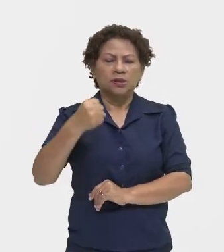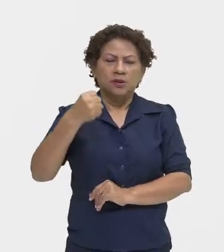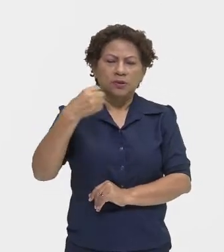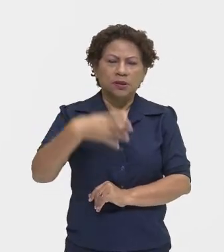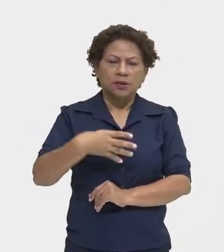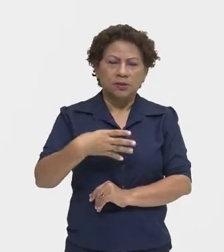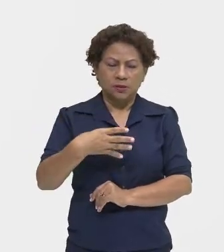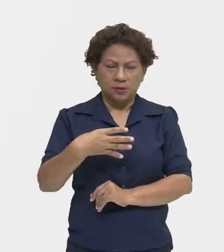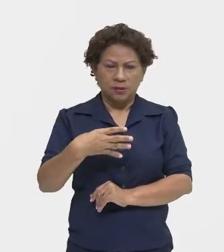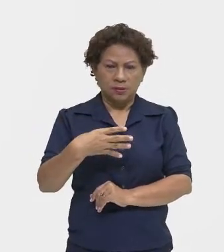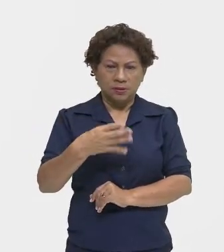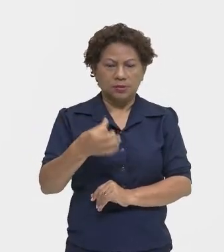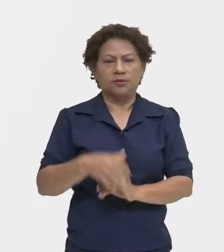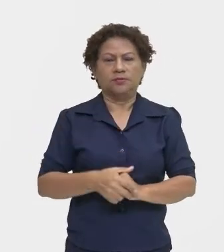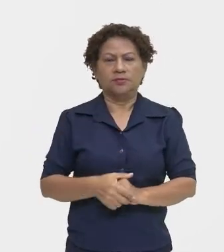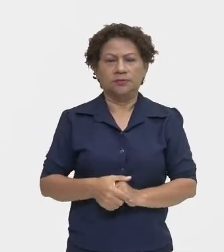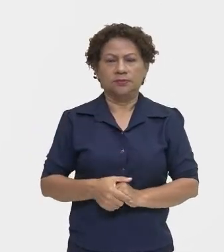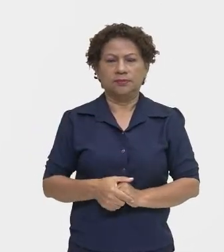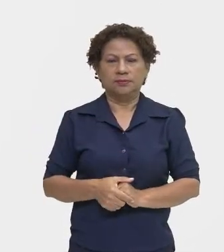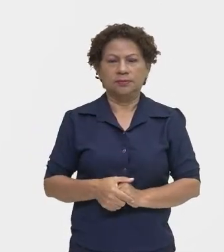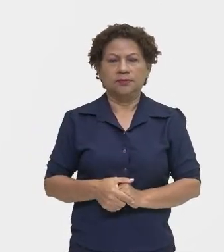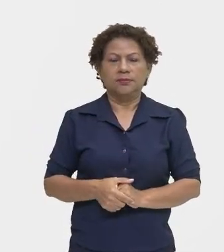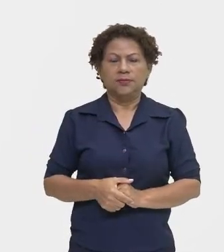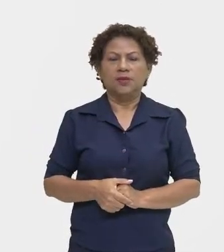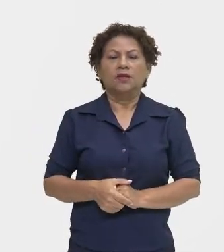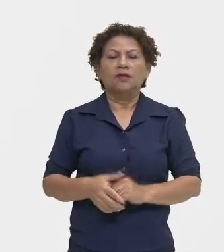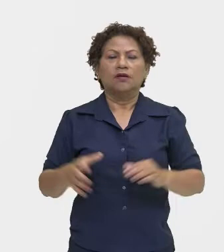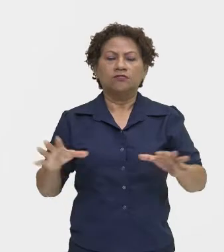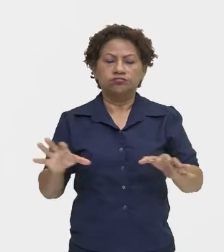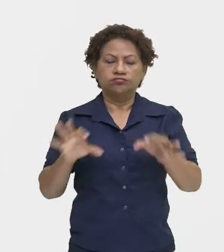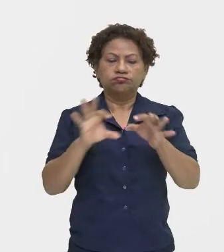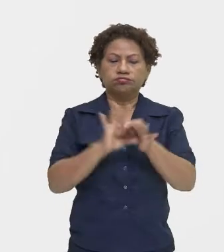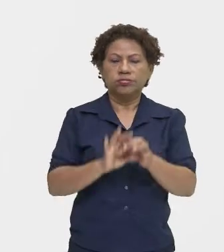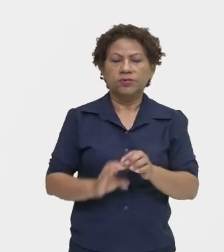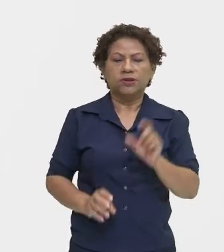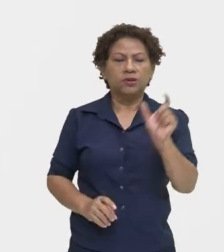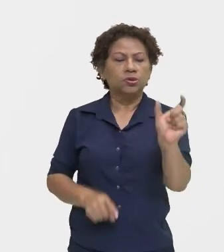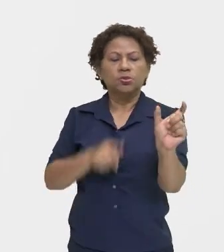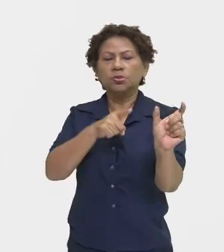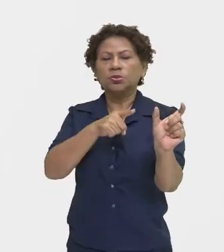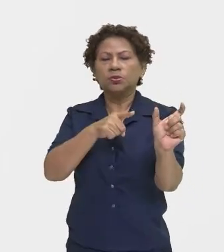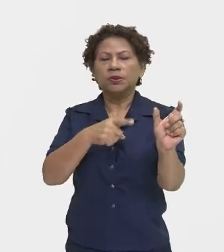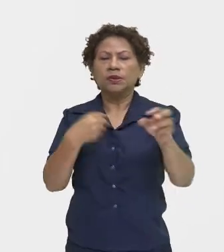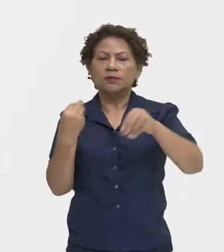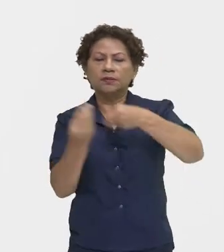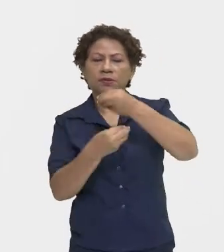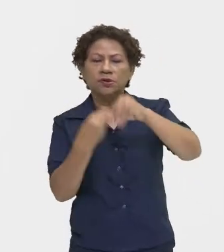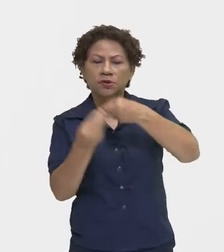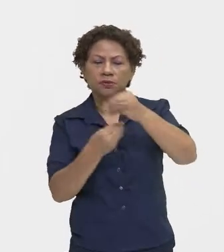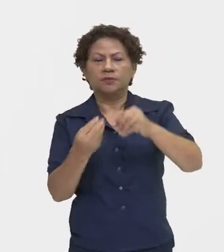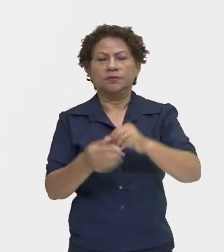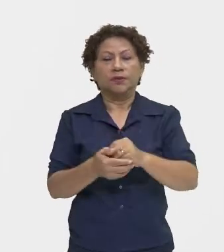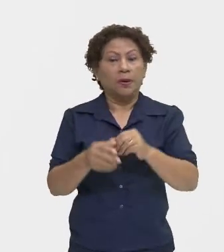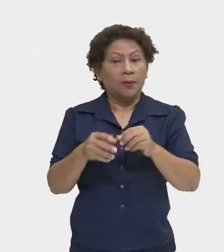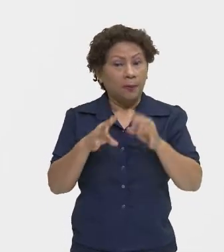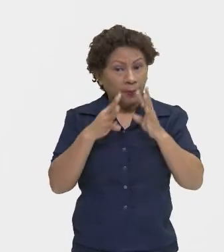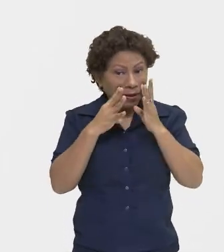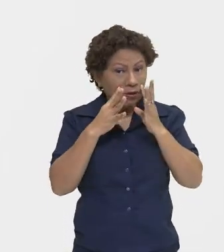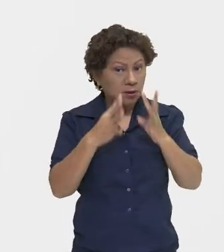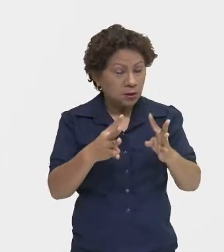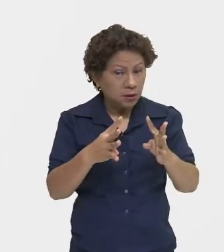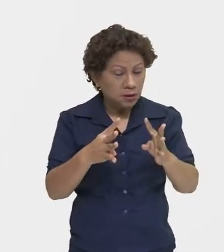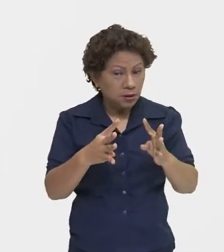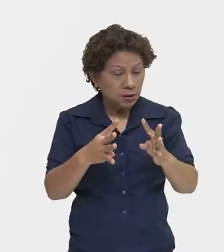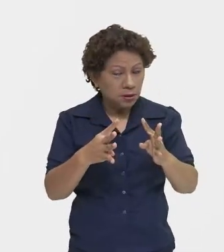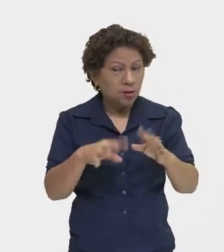basicamente, na junção de duas palavras do idioma inglês, que eram, prestem atenção, quais eram